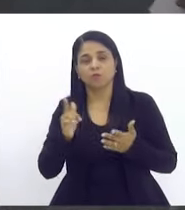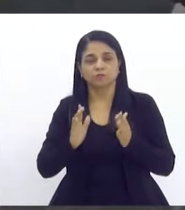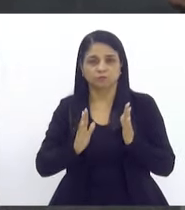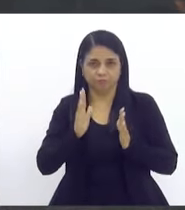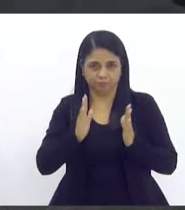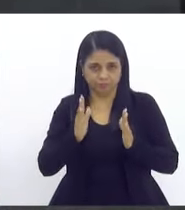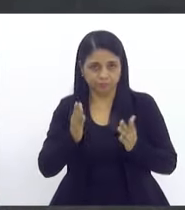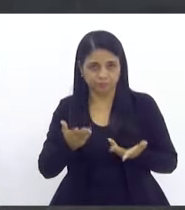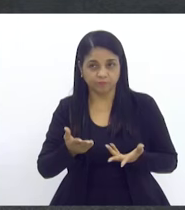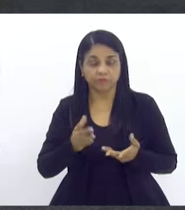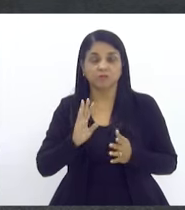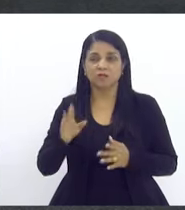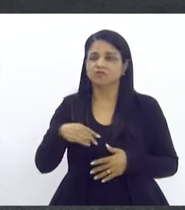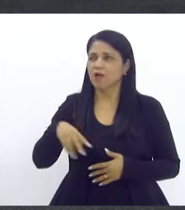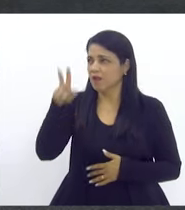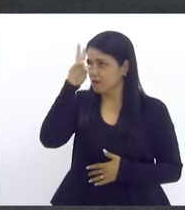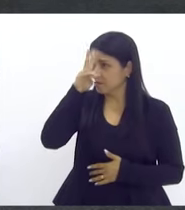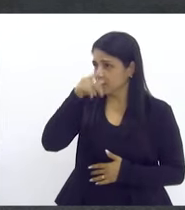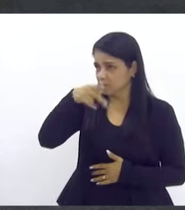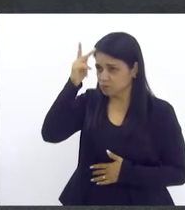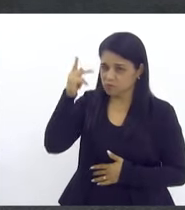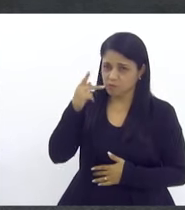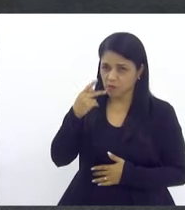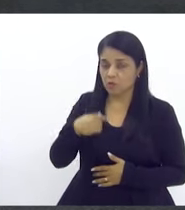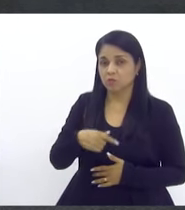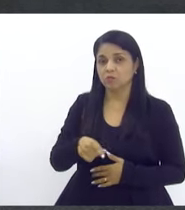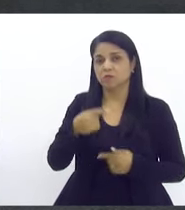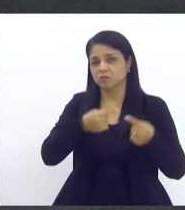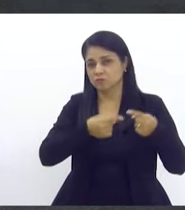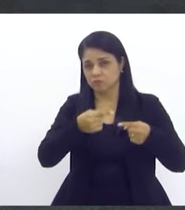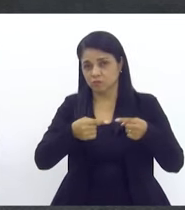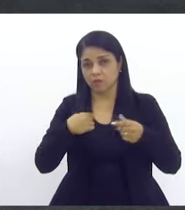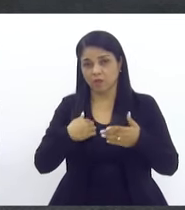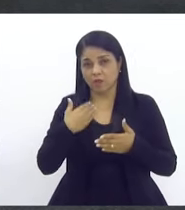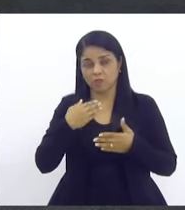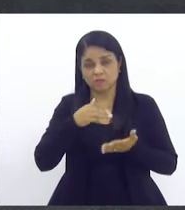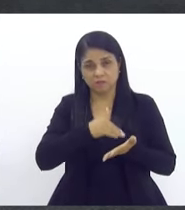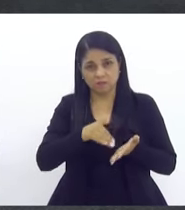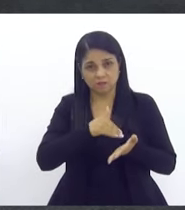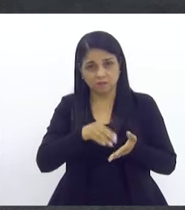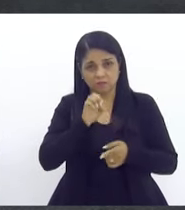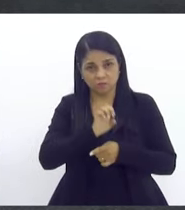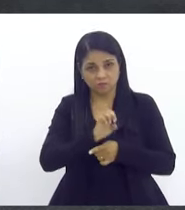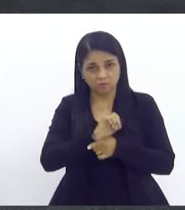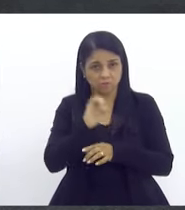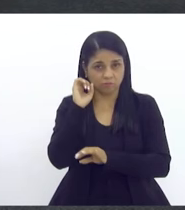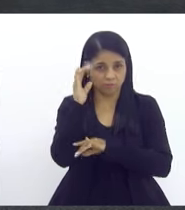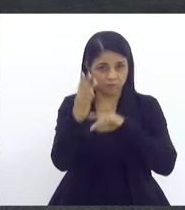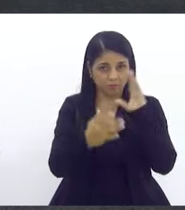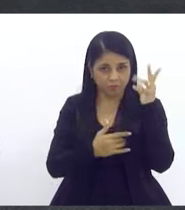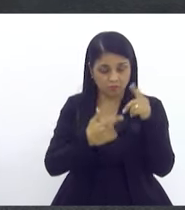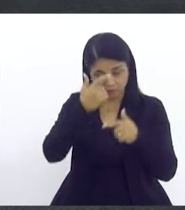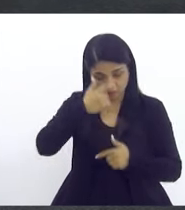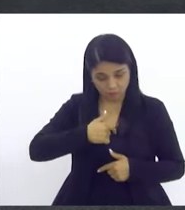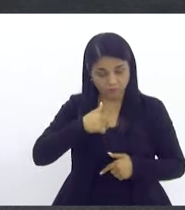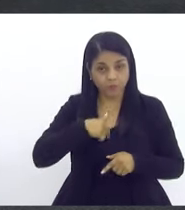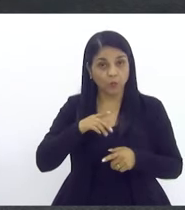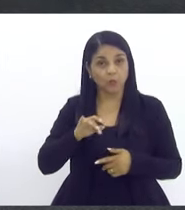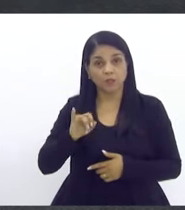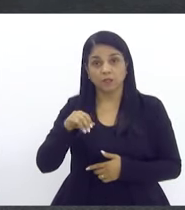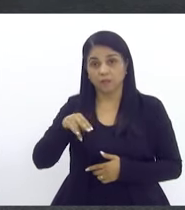Paulo, eu lembrei na discussão que, quando eu fui secretário estadual do Ambiente, o INEA